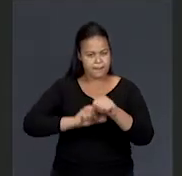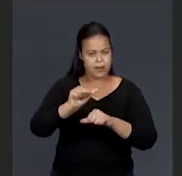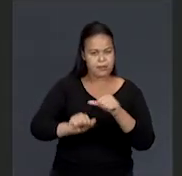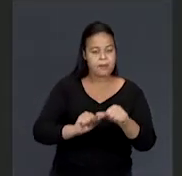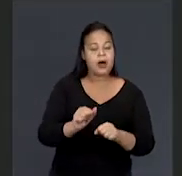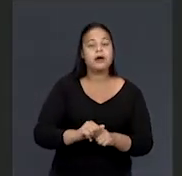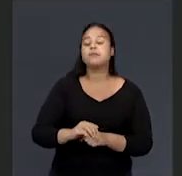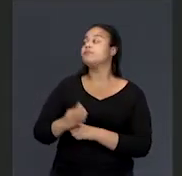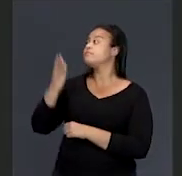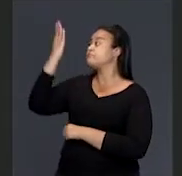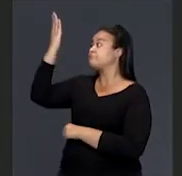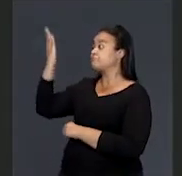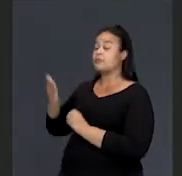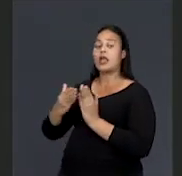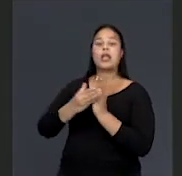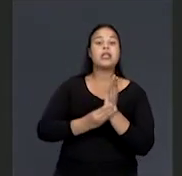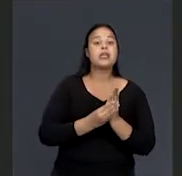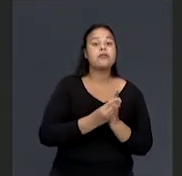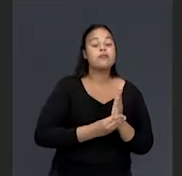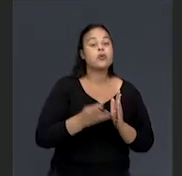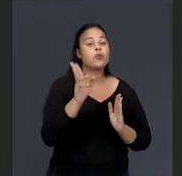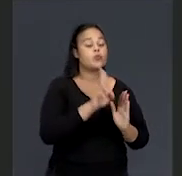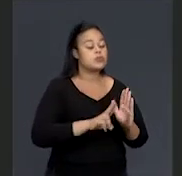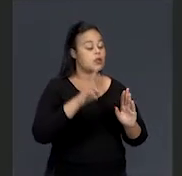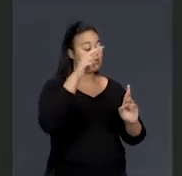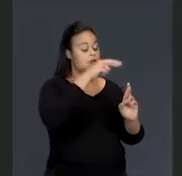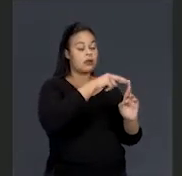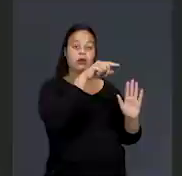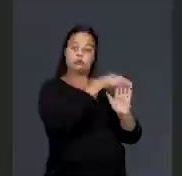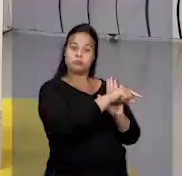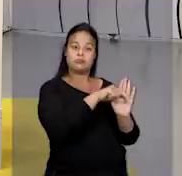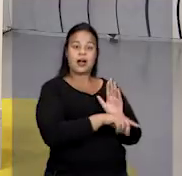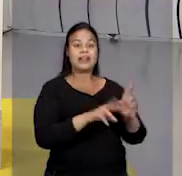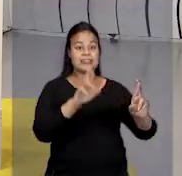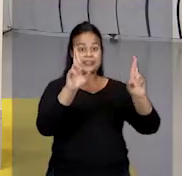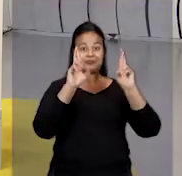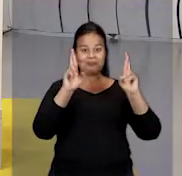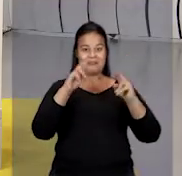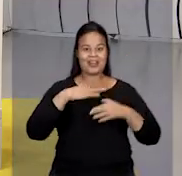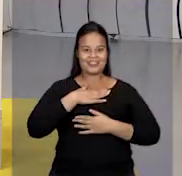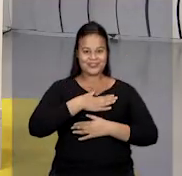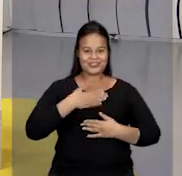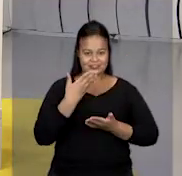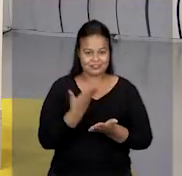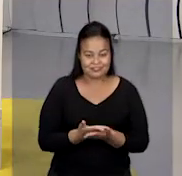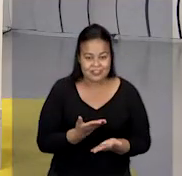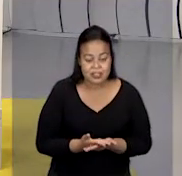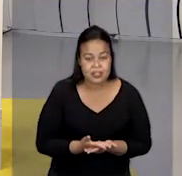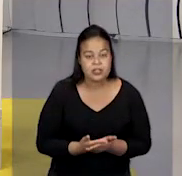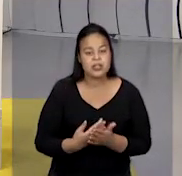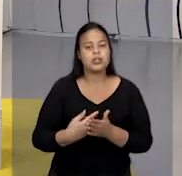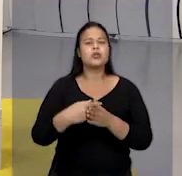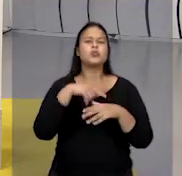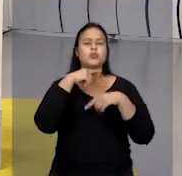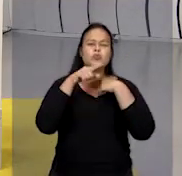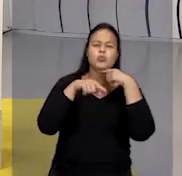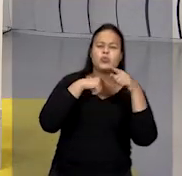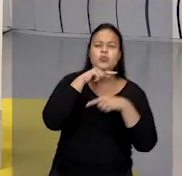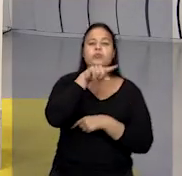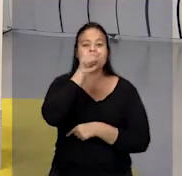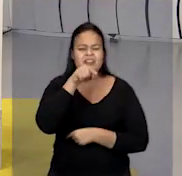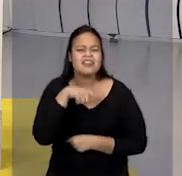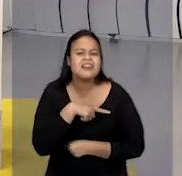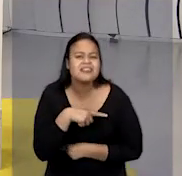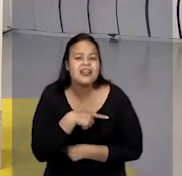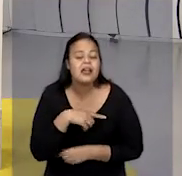foram os nossos livros utilizados na aula de hoje. Espero que vocês tenham gostado da aula. Mande a sua dúvida aqui, né,